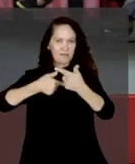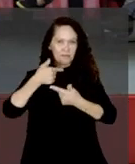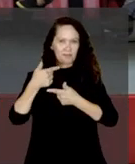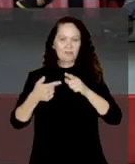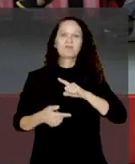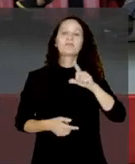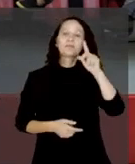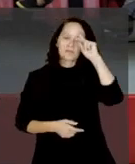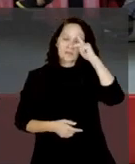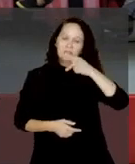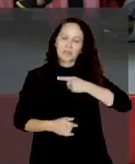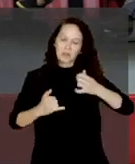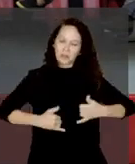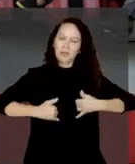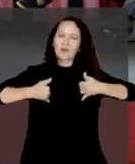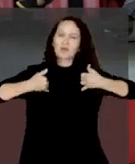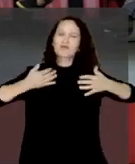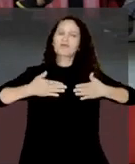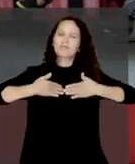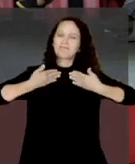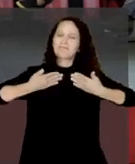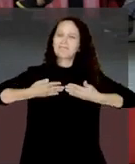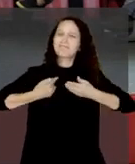sentimento nós vamos ver no filme.